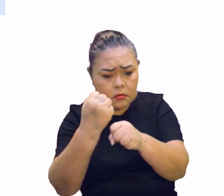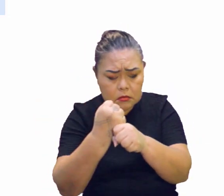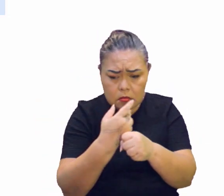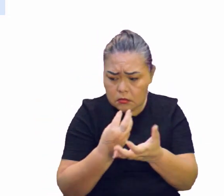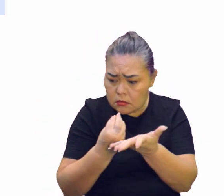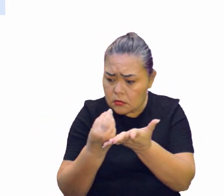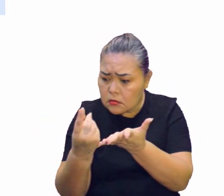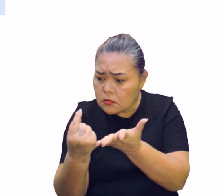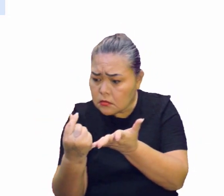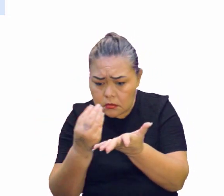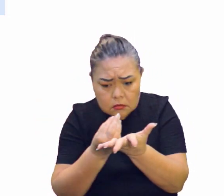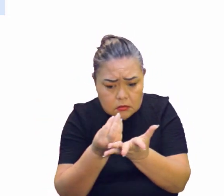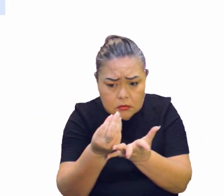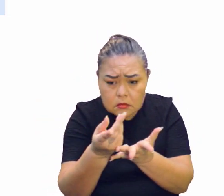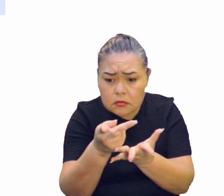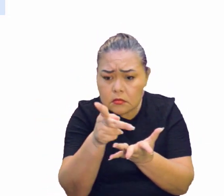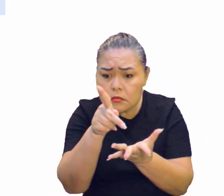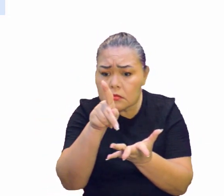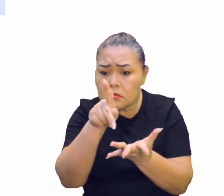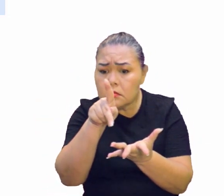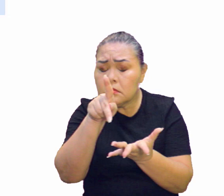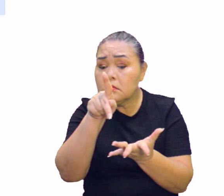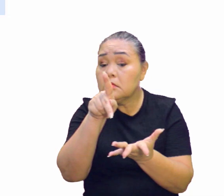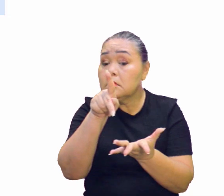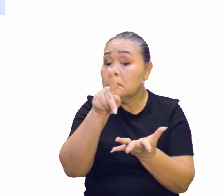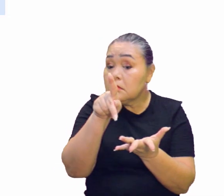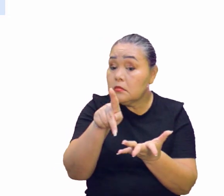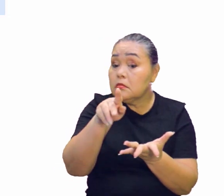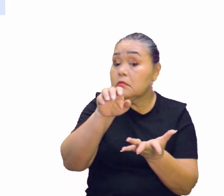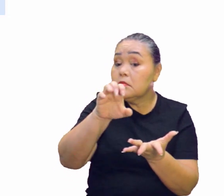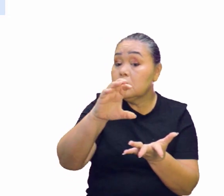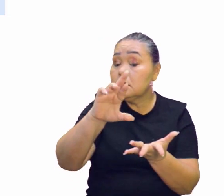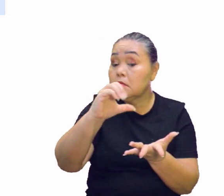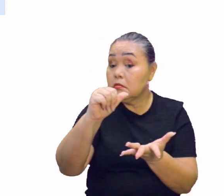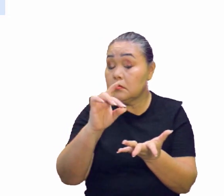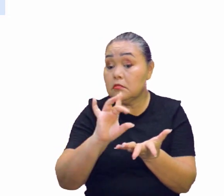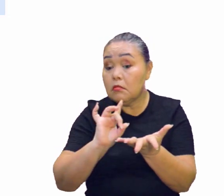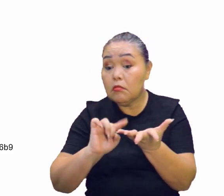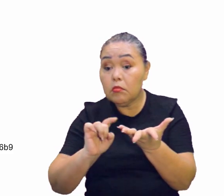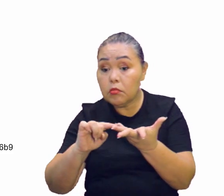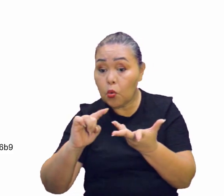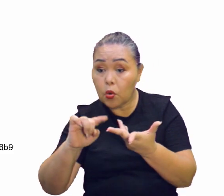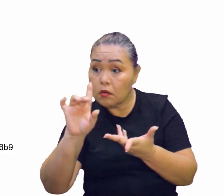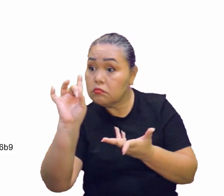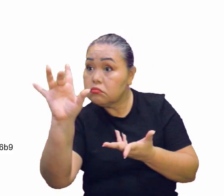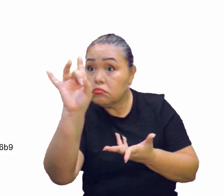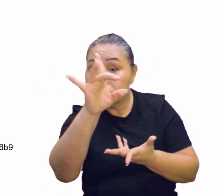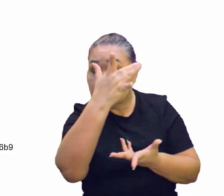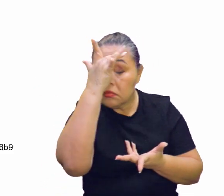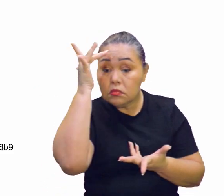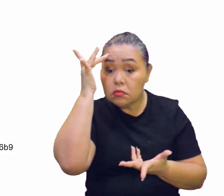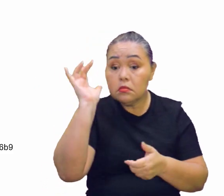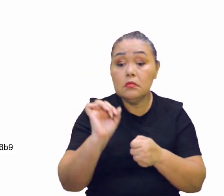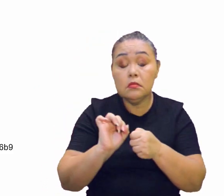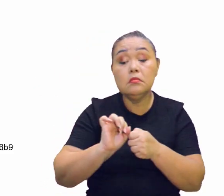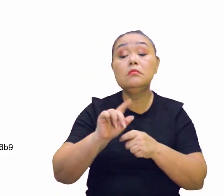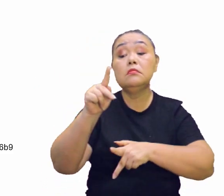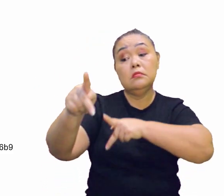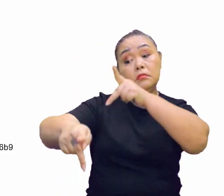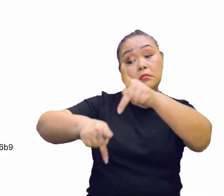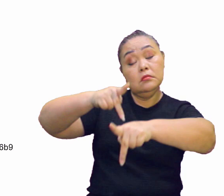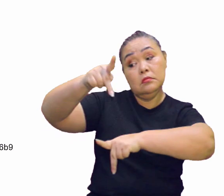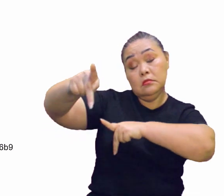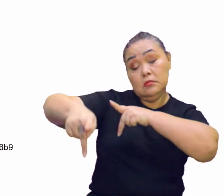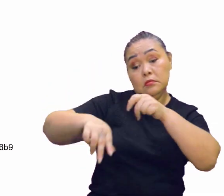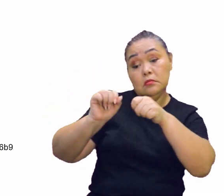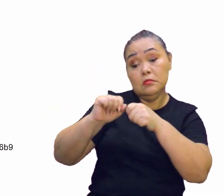renda per capita em latim quer dizer por cabeça. Então, a população da